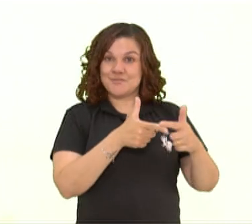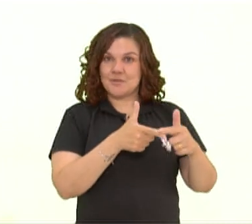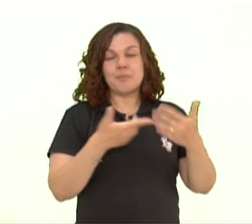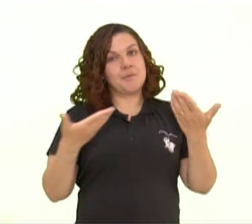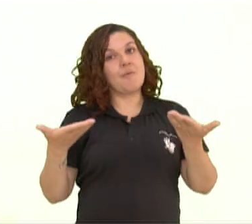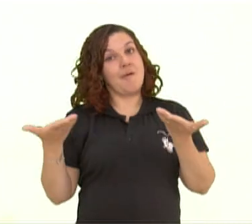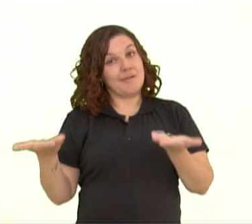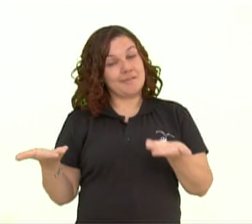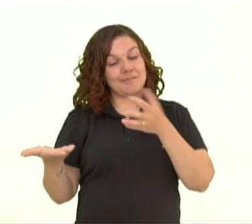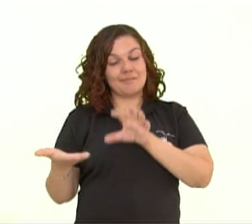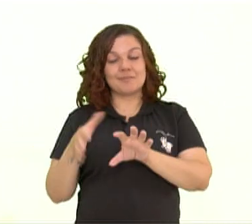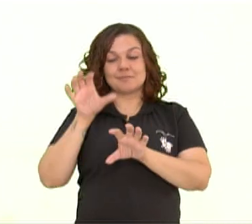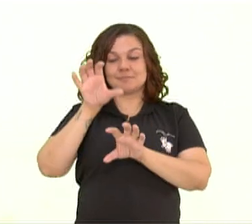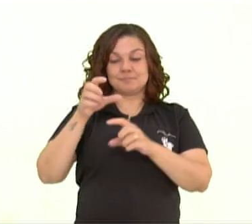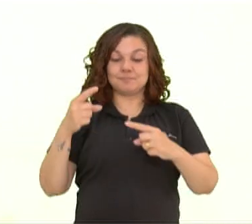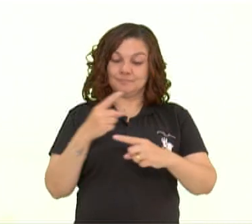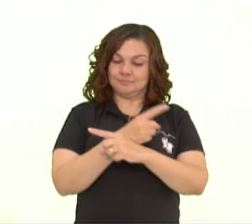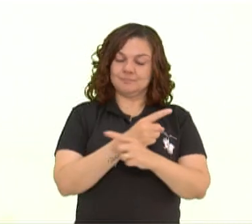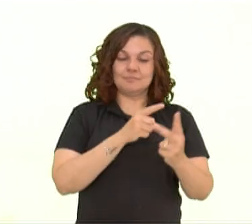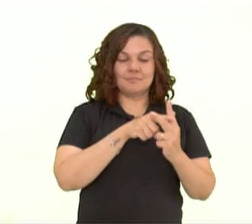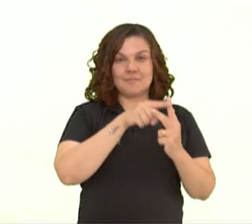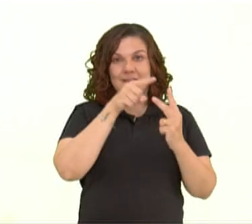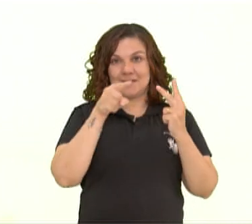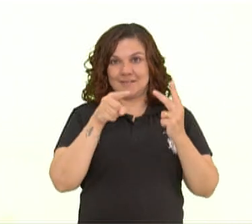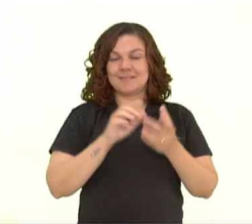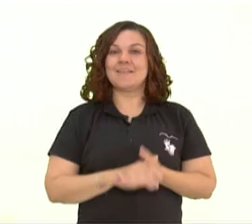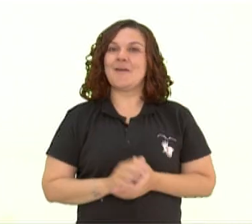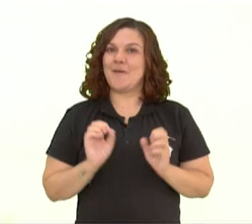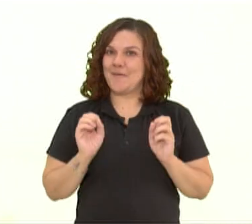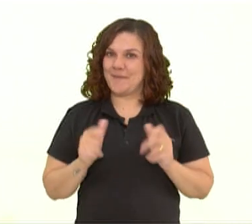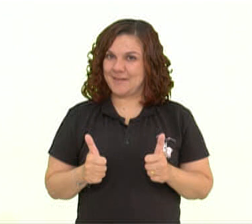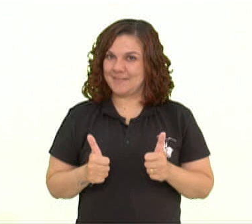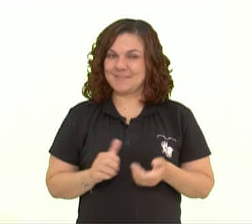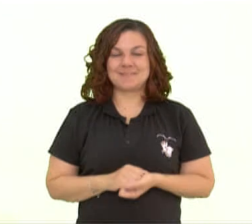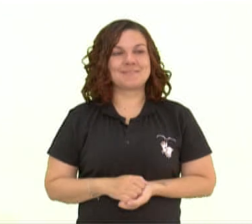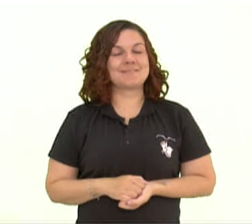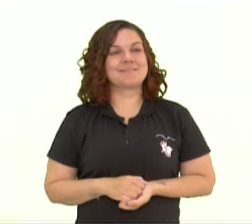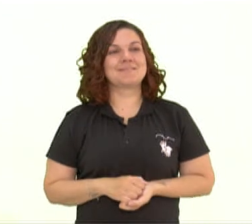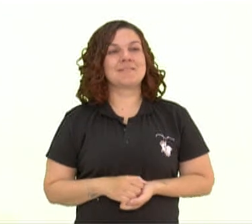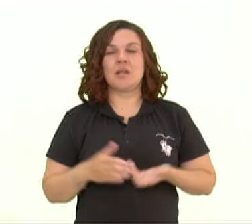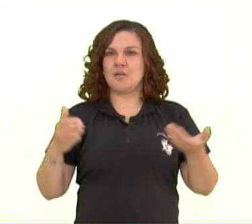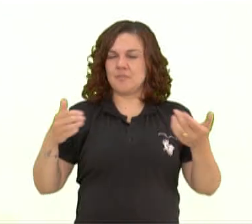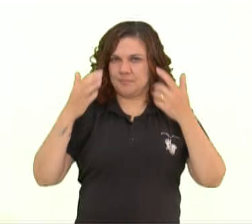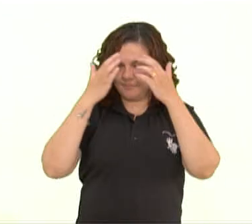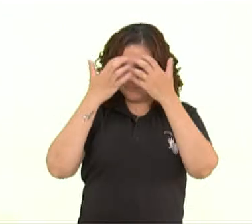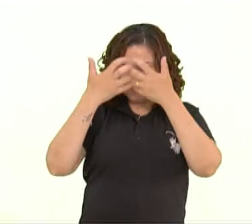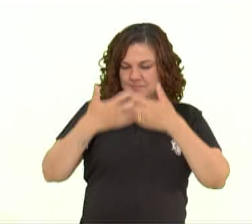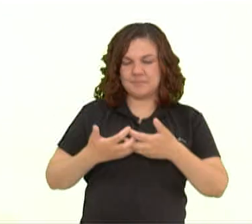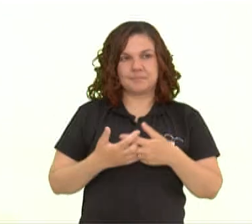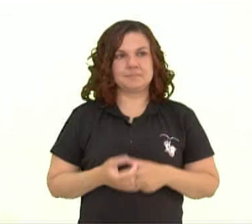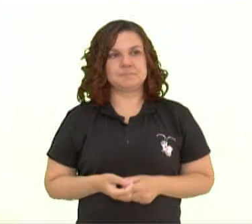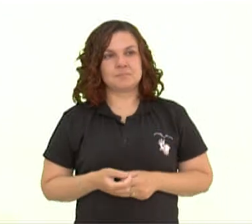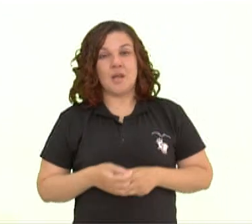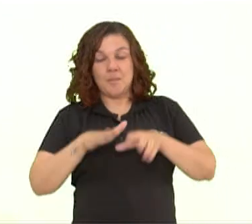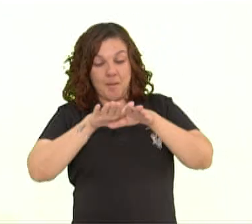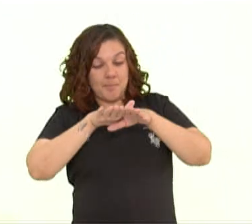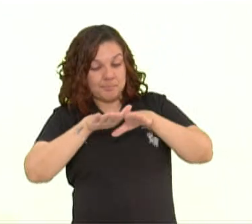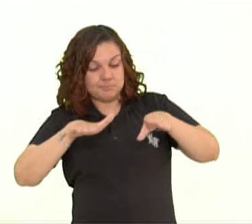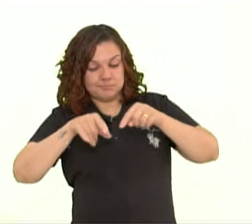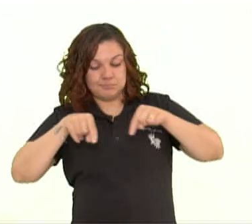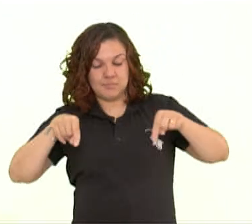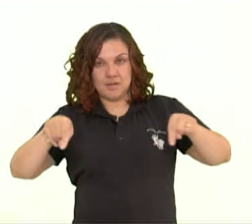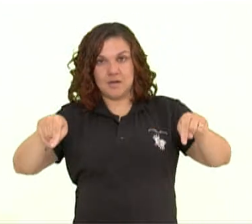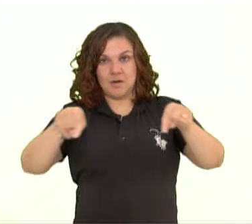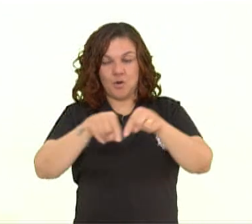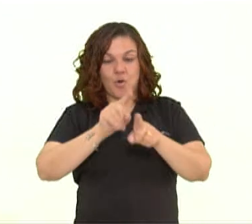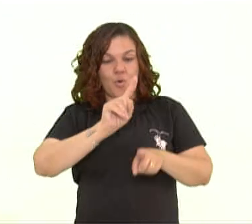também operações inversas entre si, beleza? Vamos pensar? Para revestir uma área